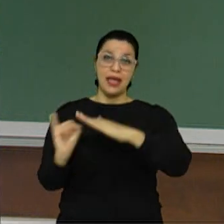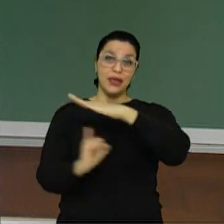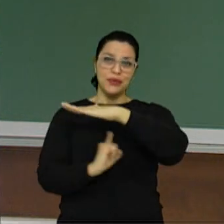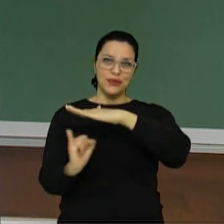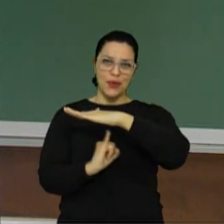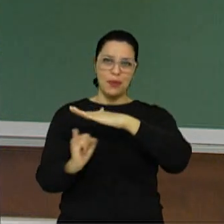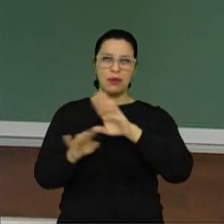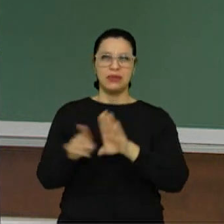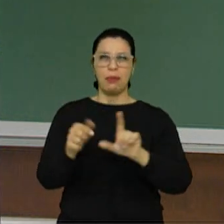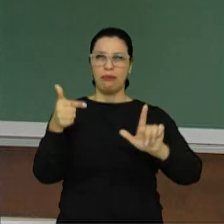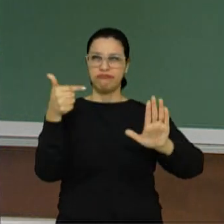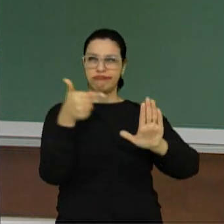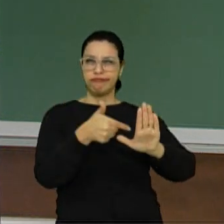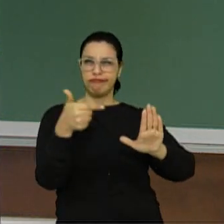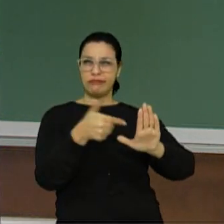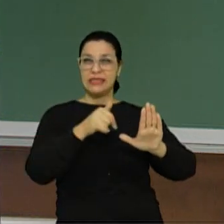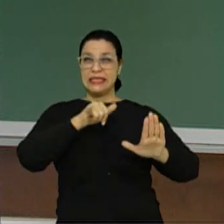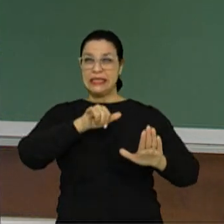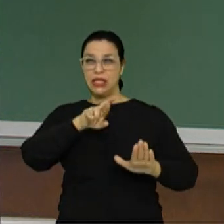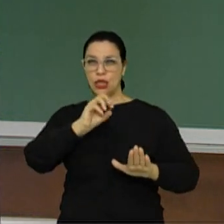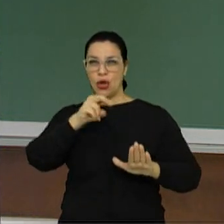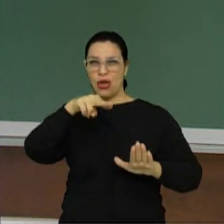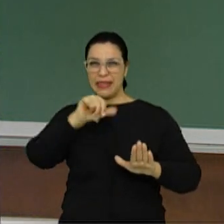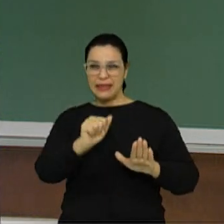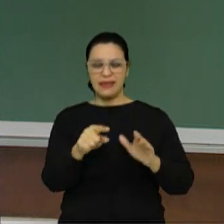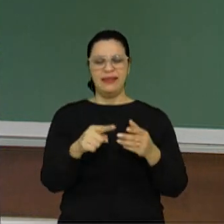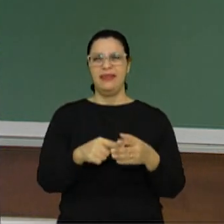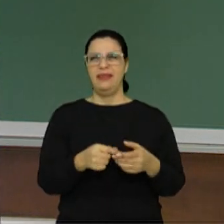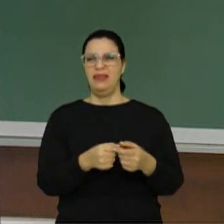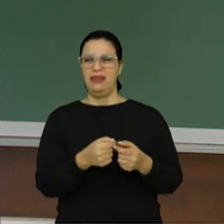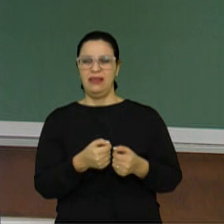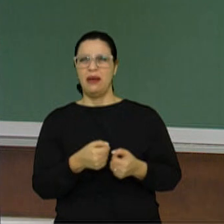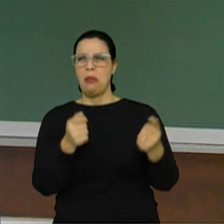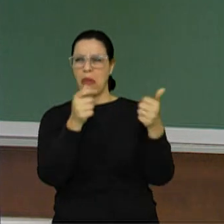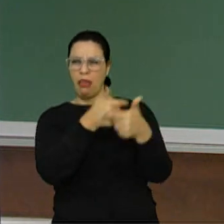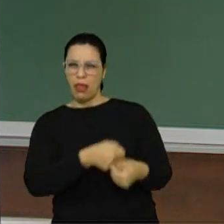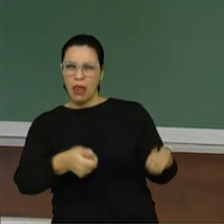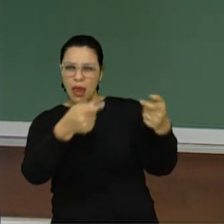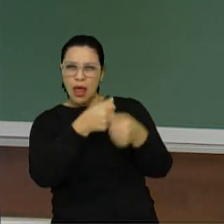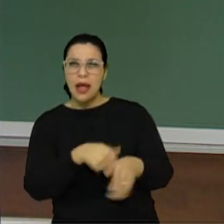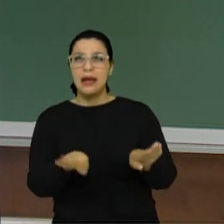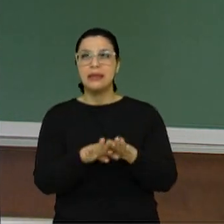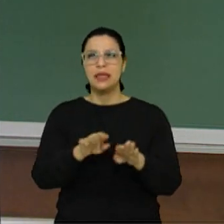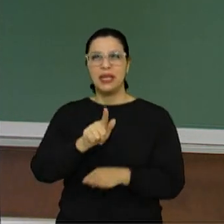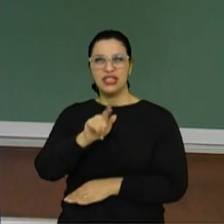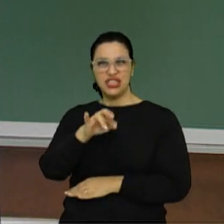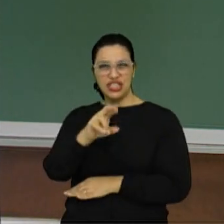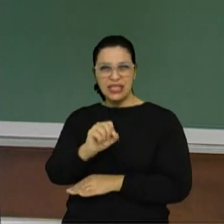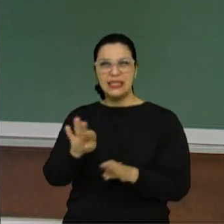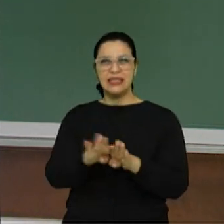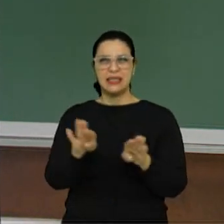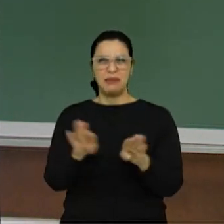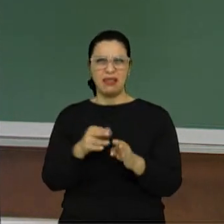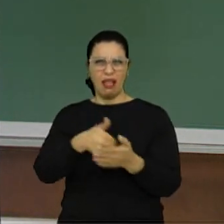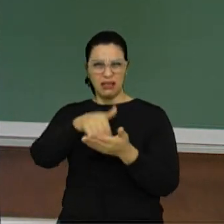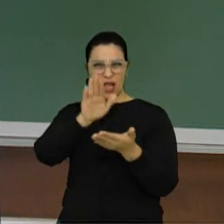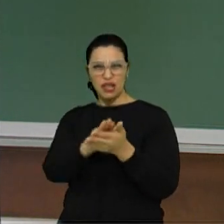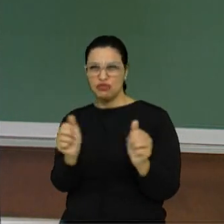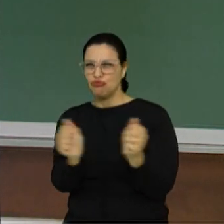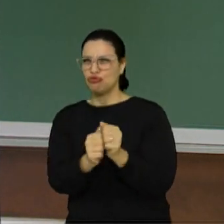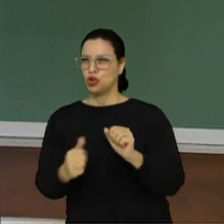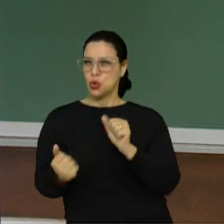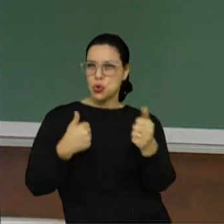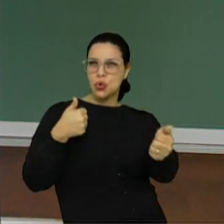de ironia, sarcasmo, gírias, tá ligado? Né? Tipo assim, lacrou, tamo